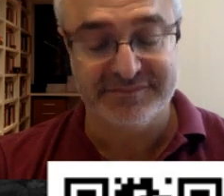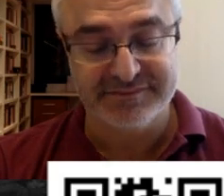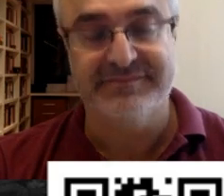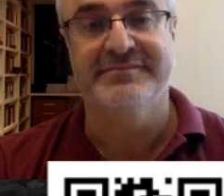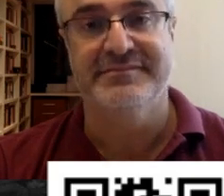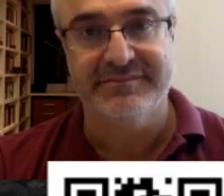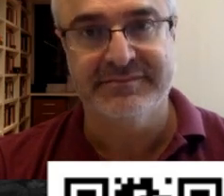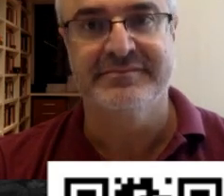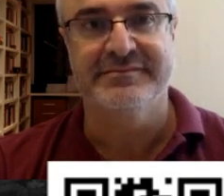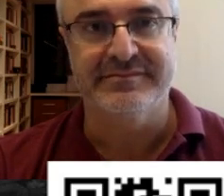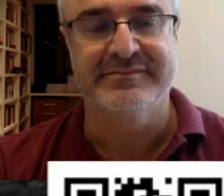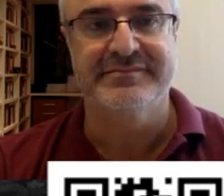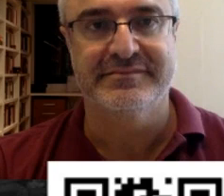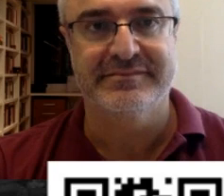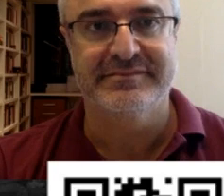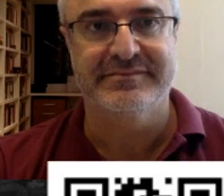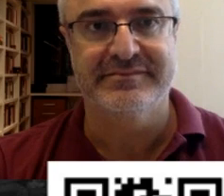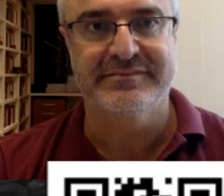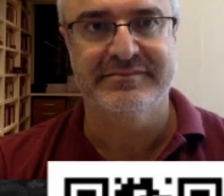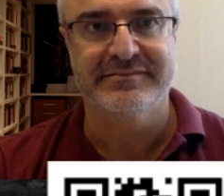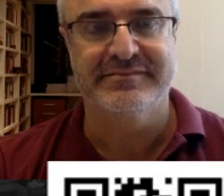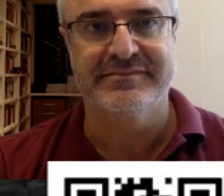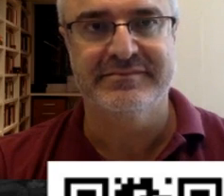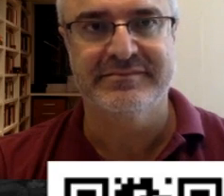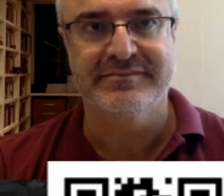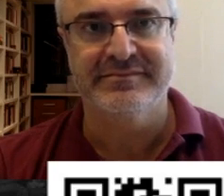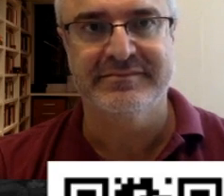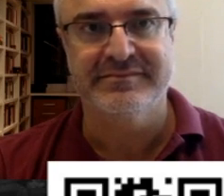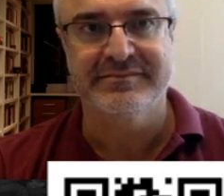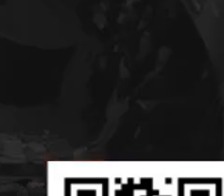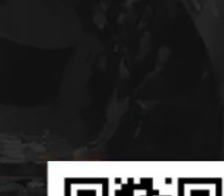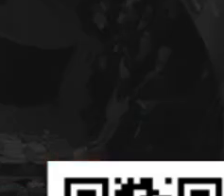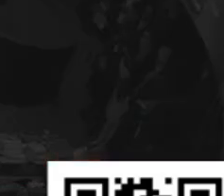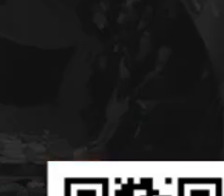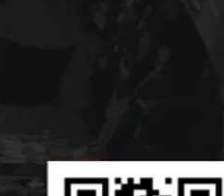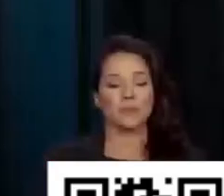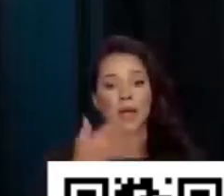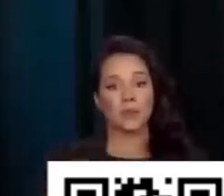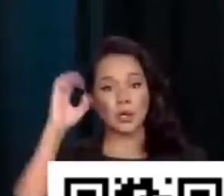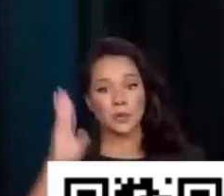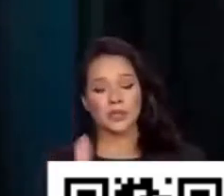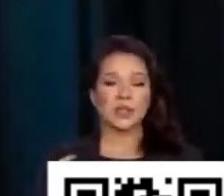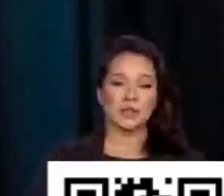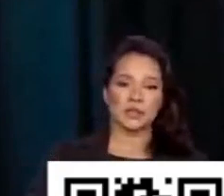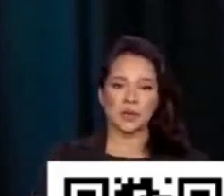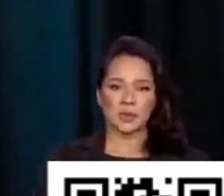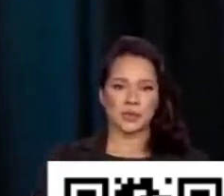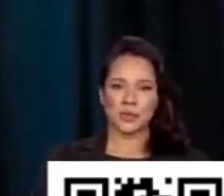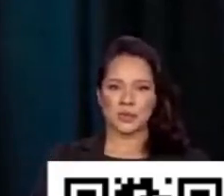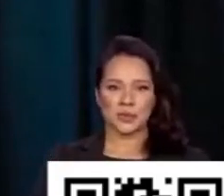o Lula falou isso ontem é um bloco da América Latina de verdade